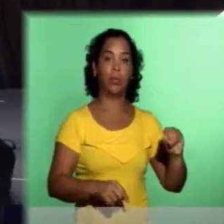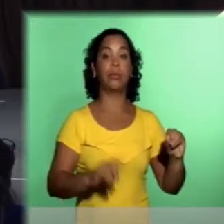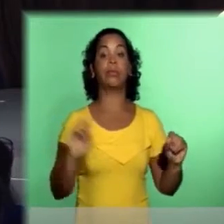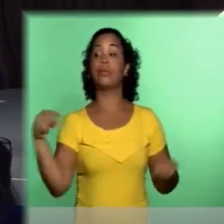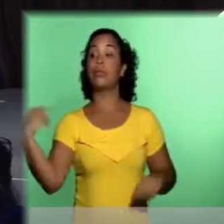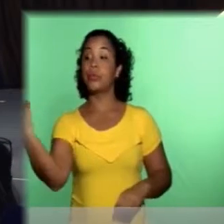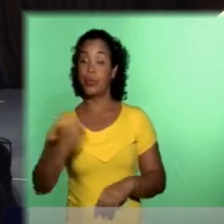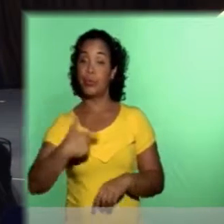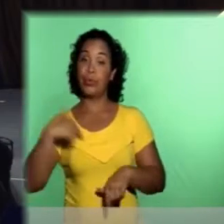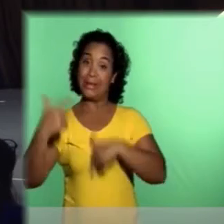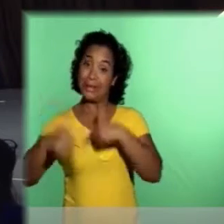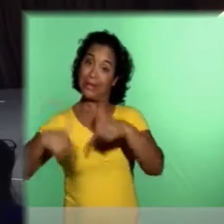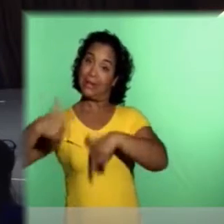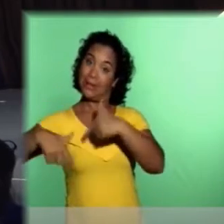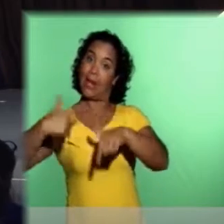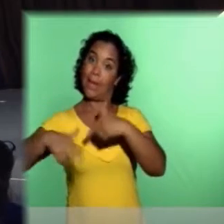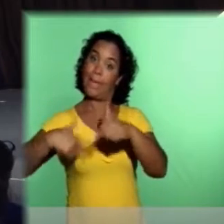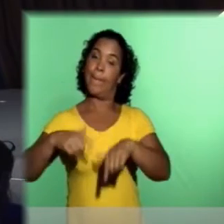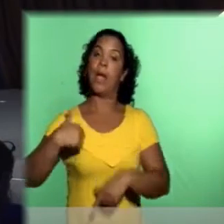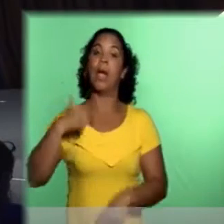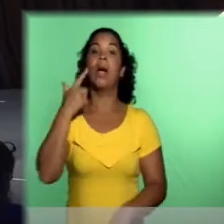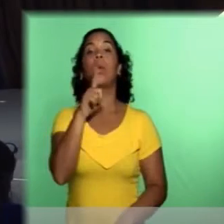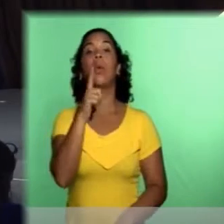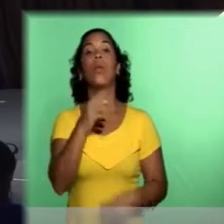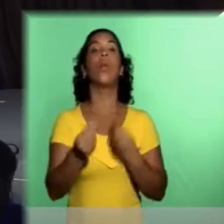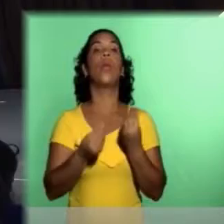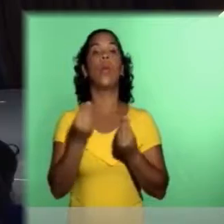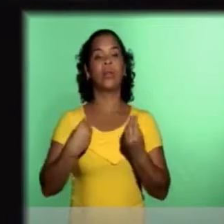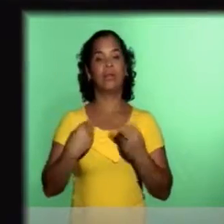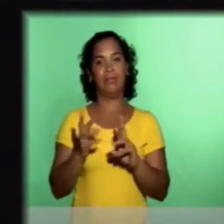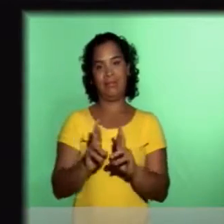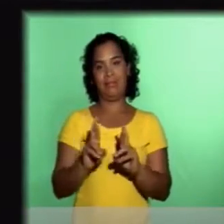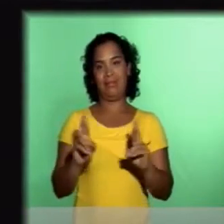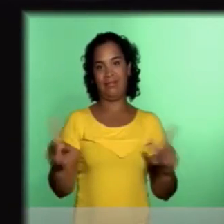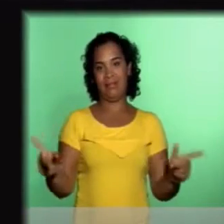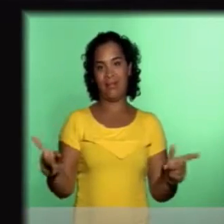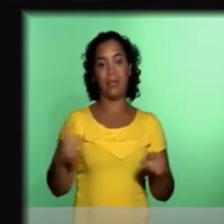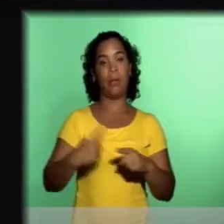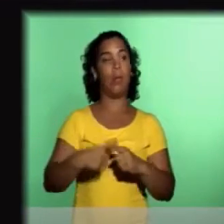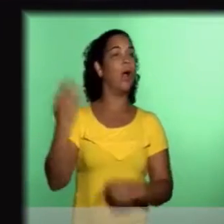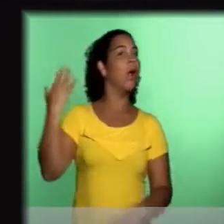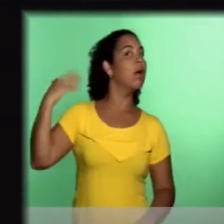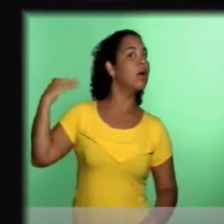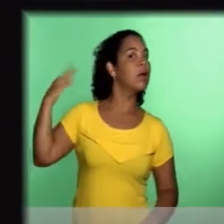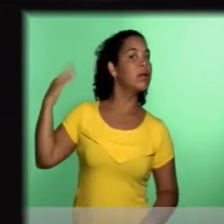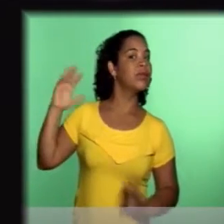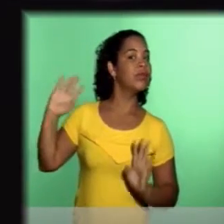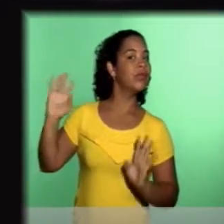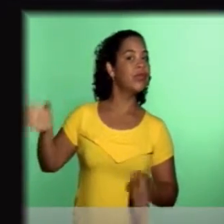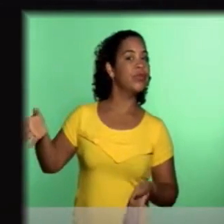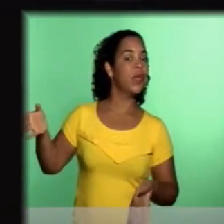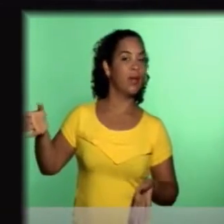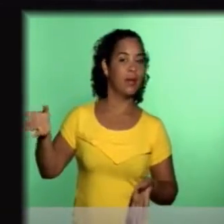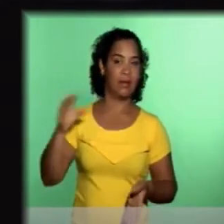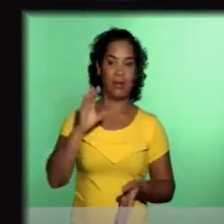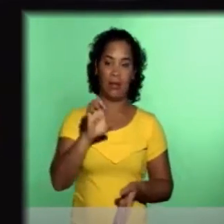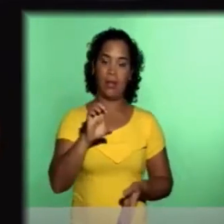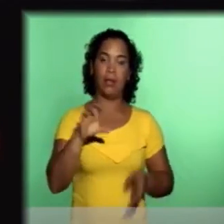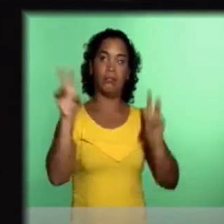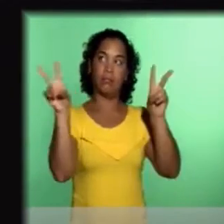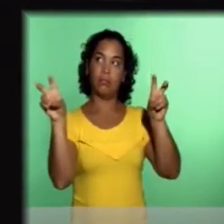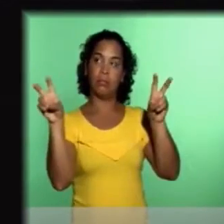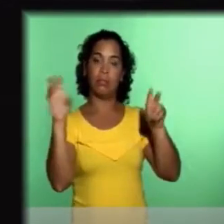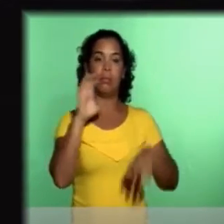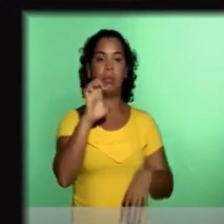tem daqui para frente é um trabalho de conseguir fazer com que seja diferente a história do que foi a história da educação para todos, definido em Dakar.